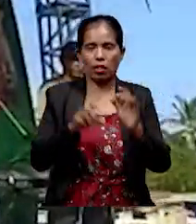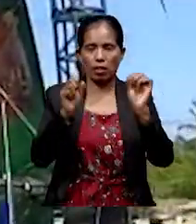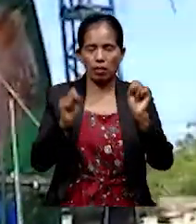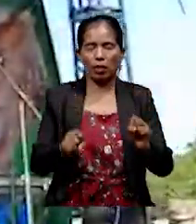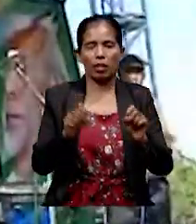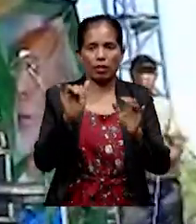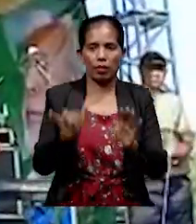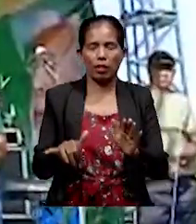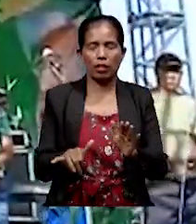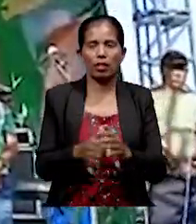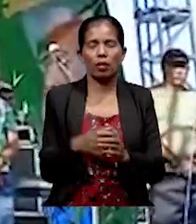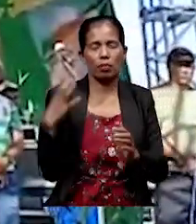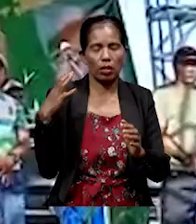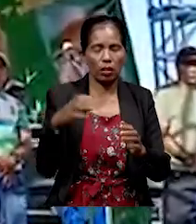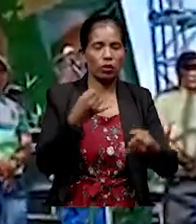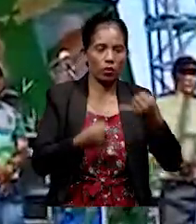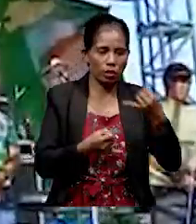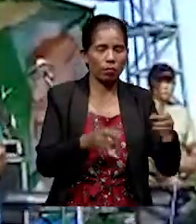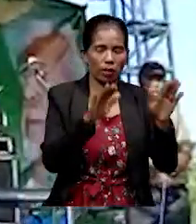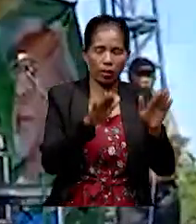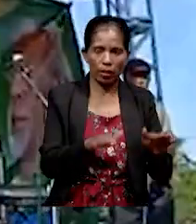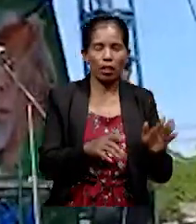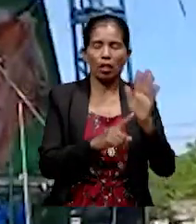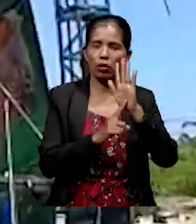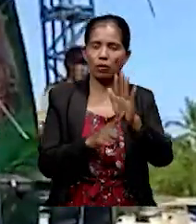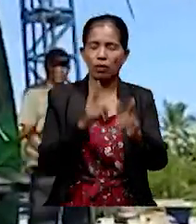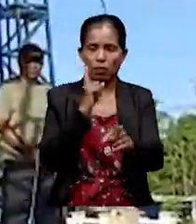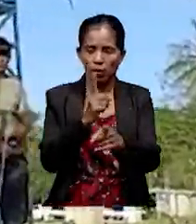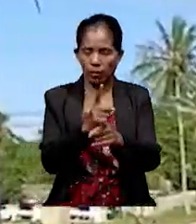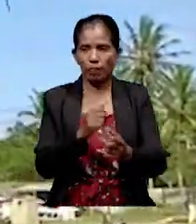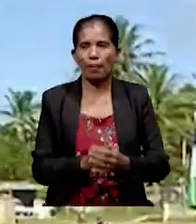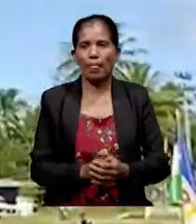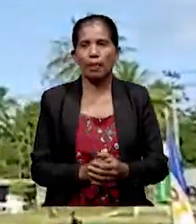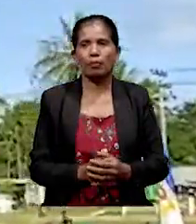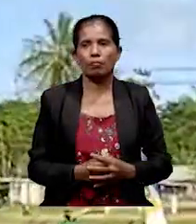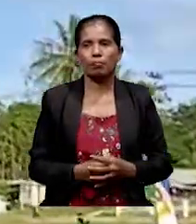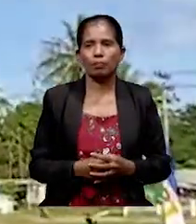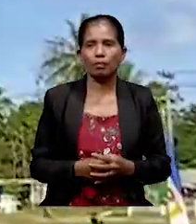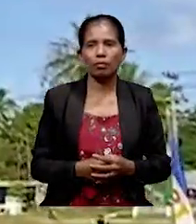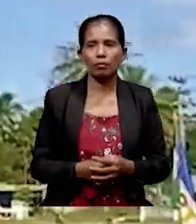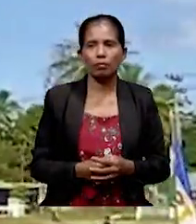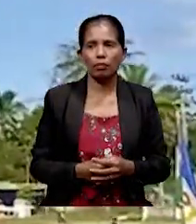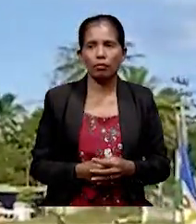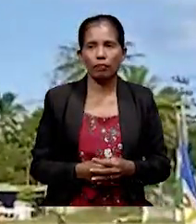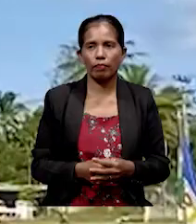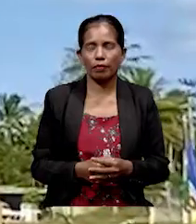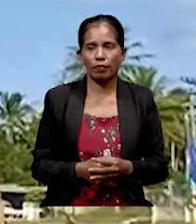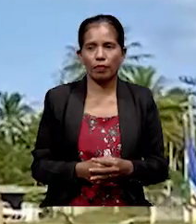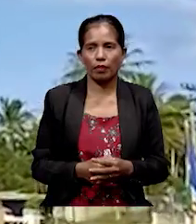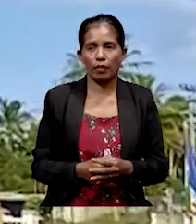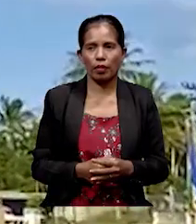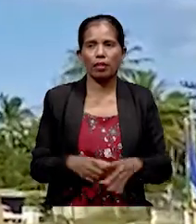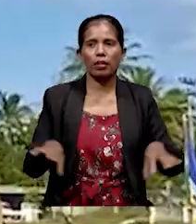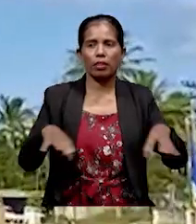magné. Competência Justiça, nenhum, magné. O irmão Zerra, quando